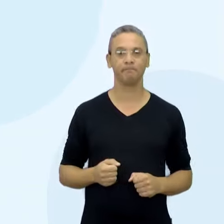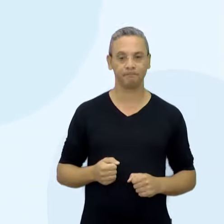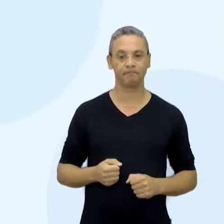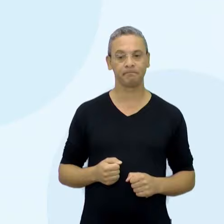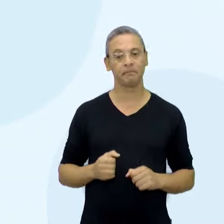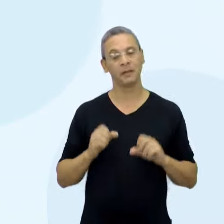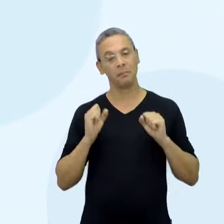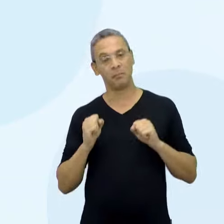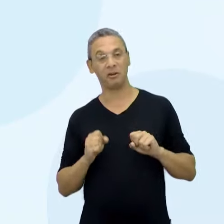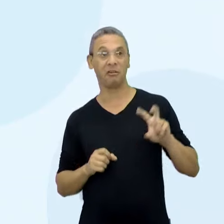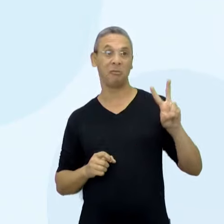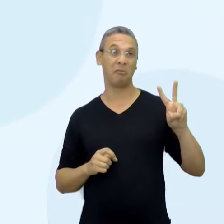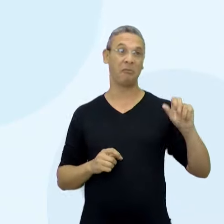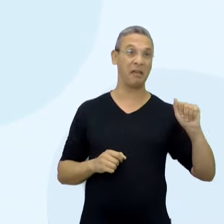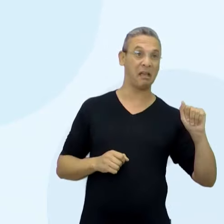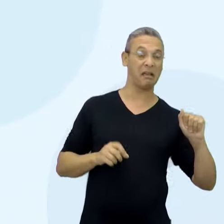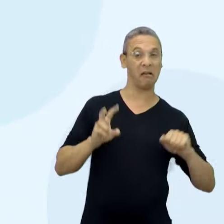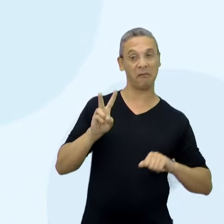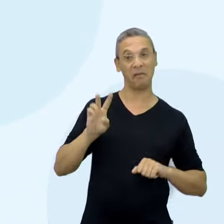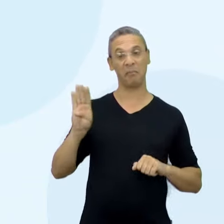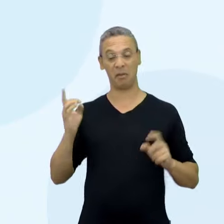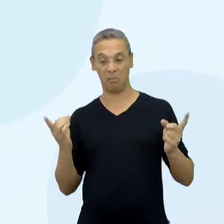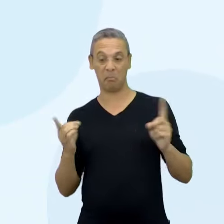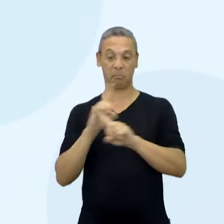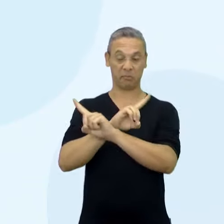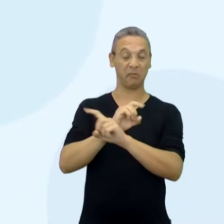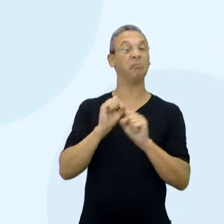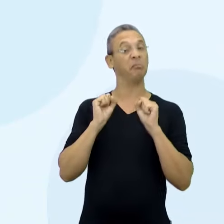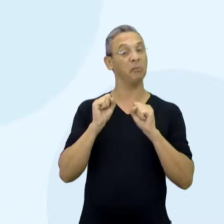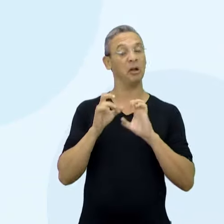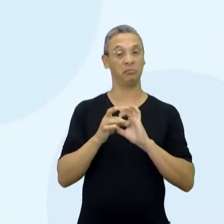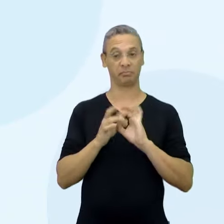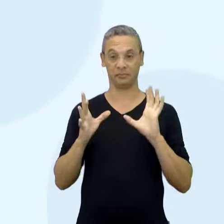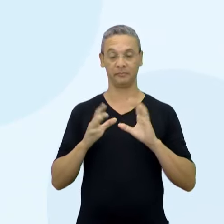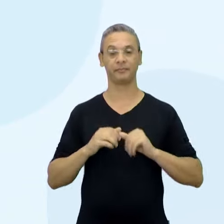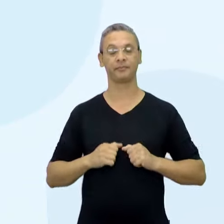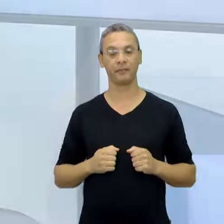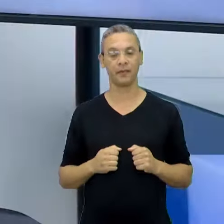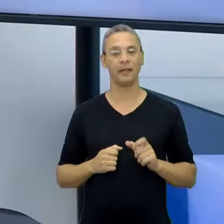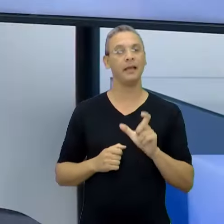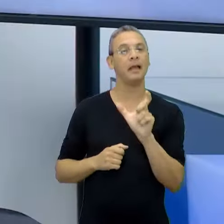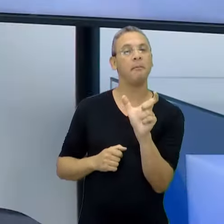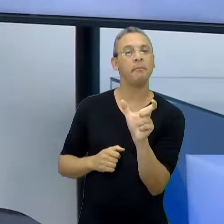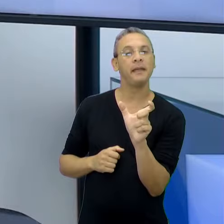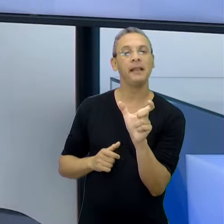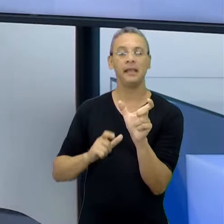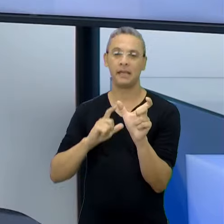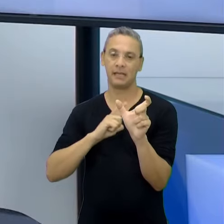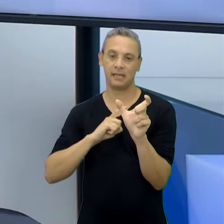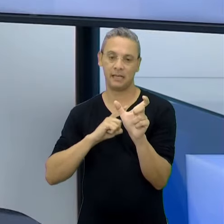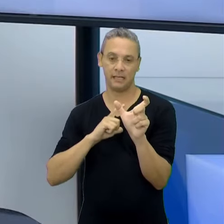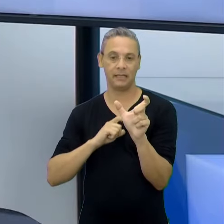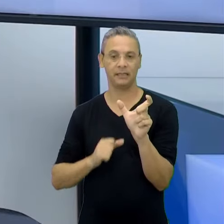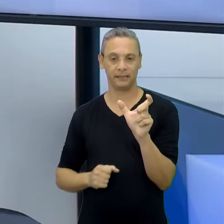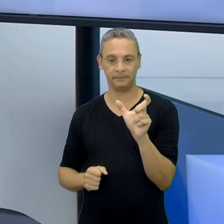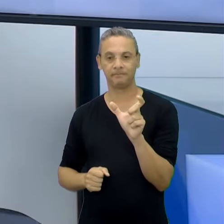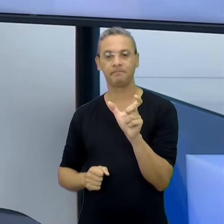Poderia ser VA e VB invertido, enfim. O que acontece? Na pilha, a gente tem aí um